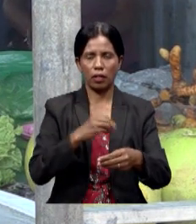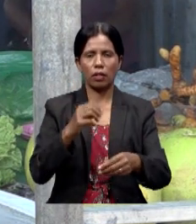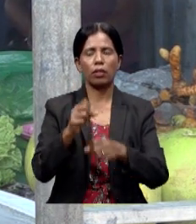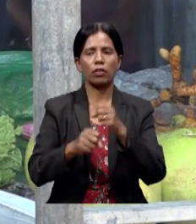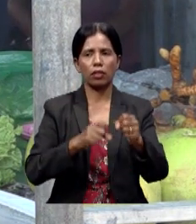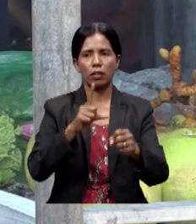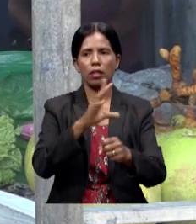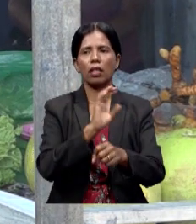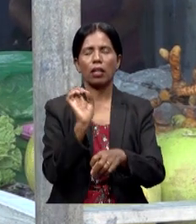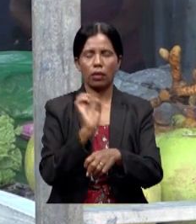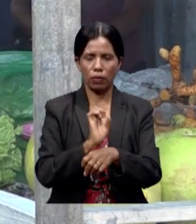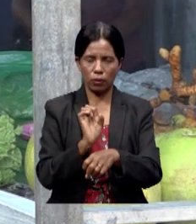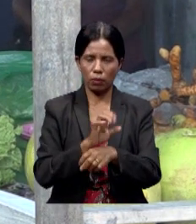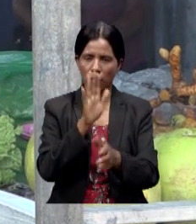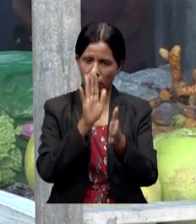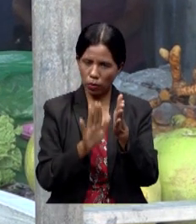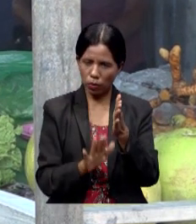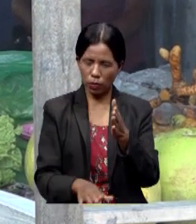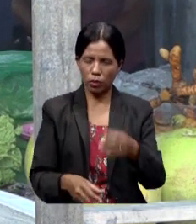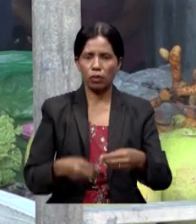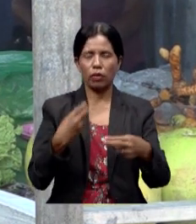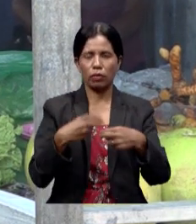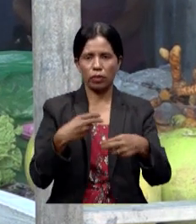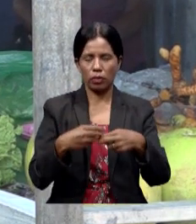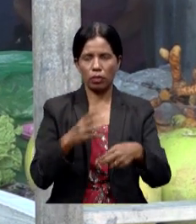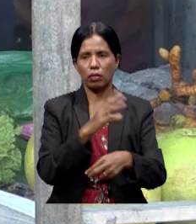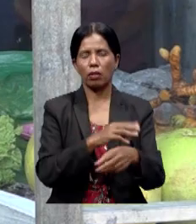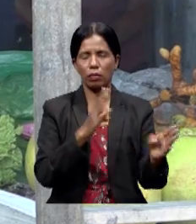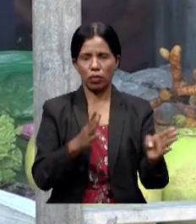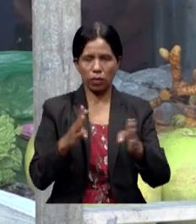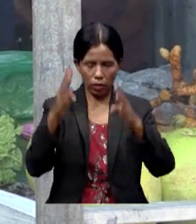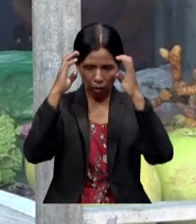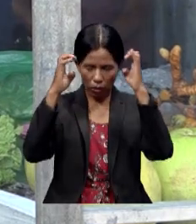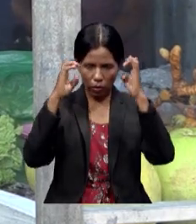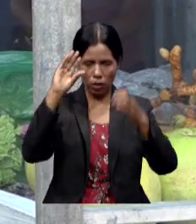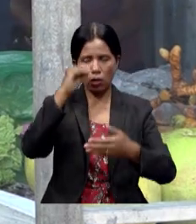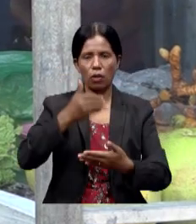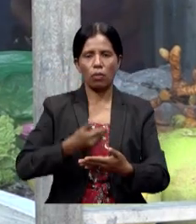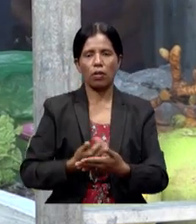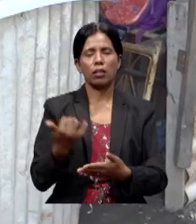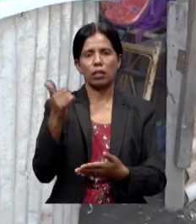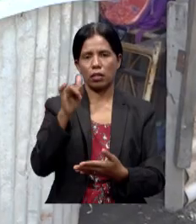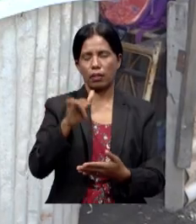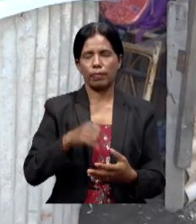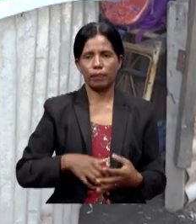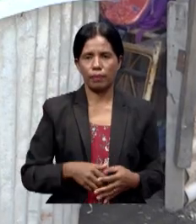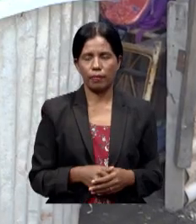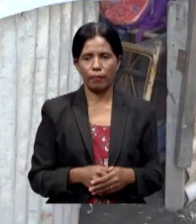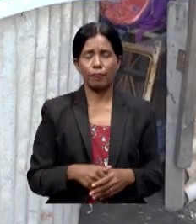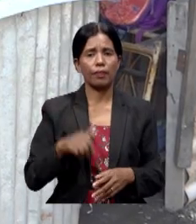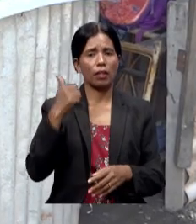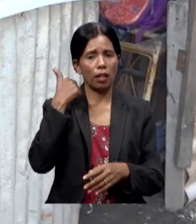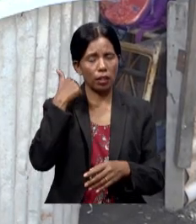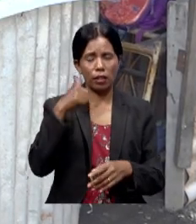na economia é bem menos se foi impacto do processo educação ou ansirania. Tia